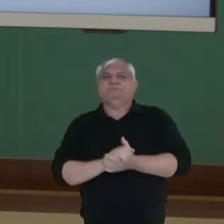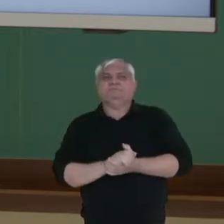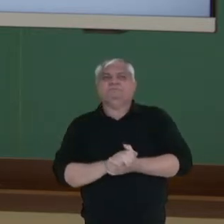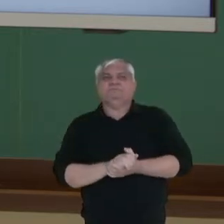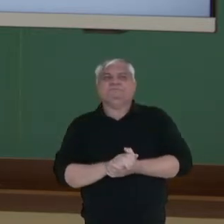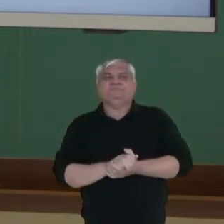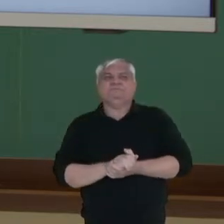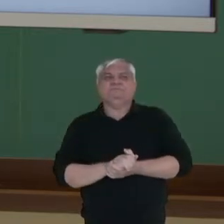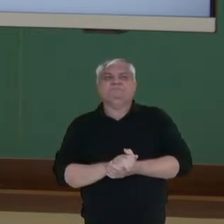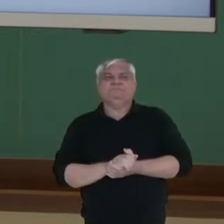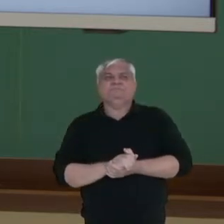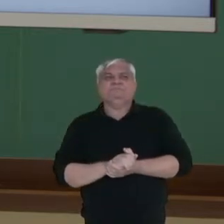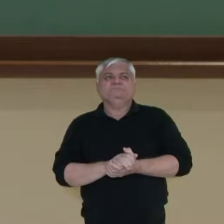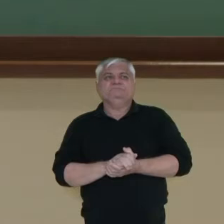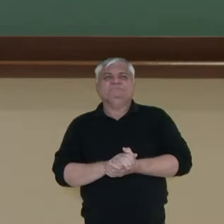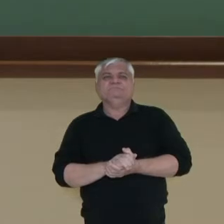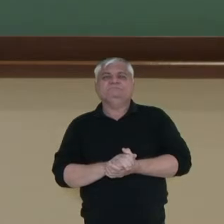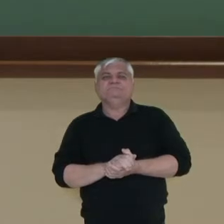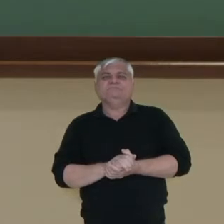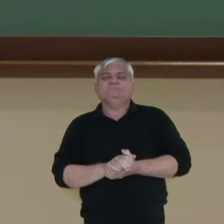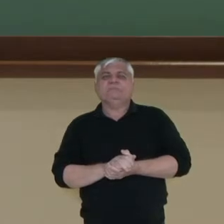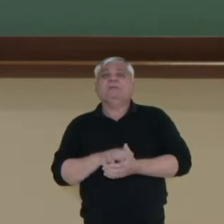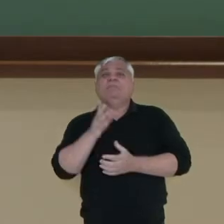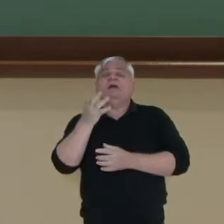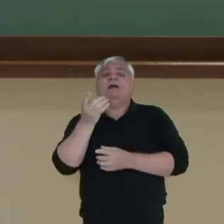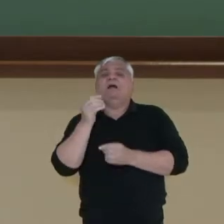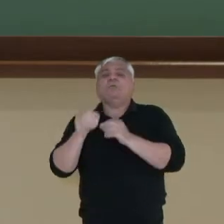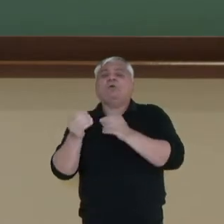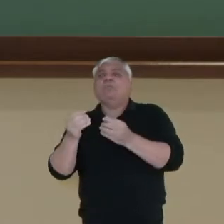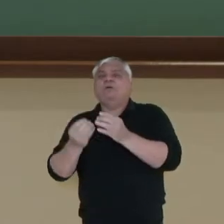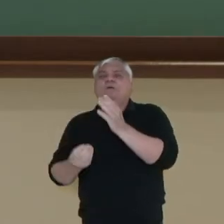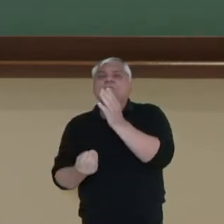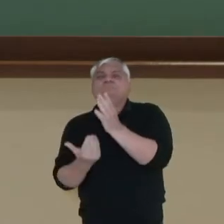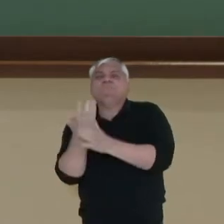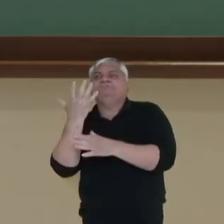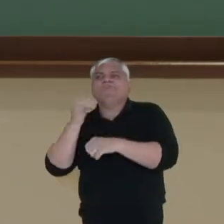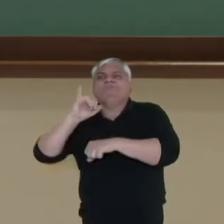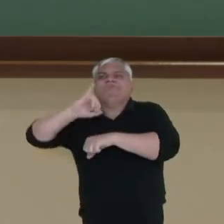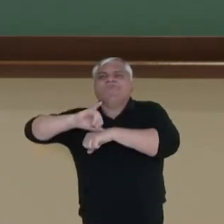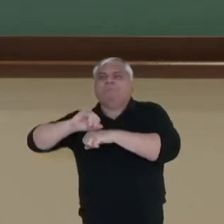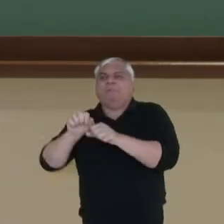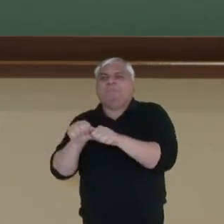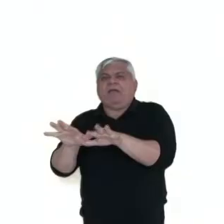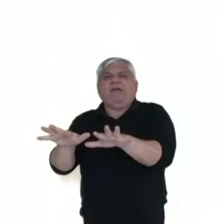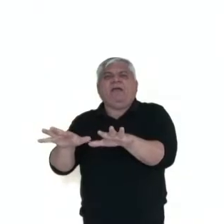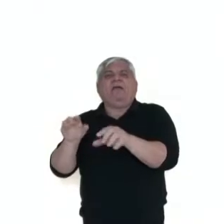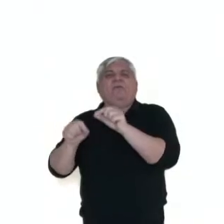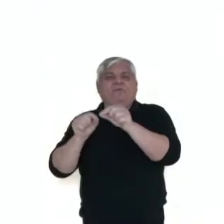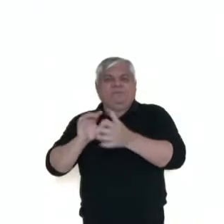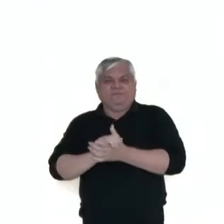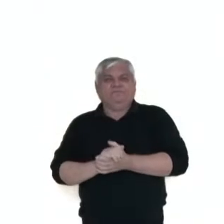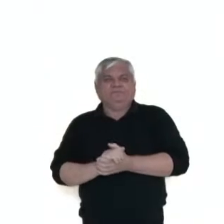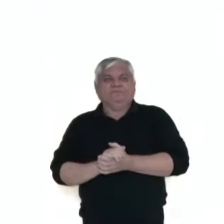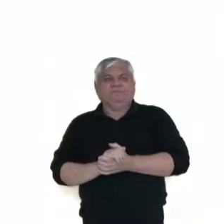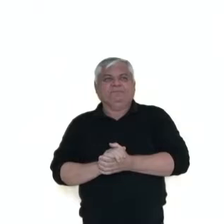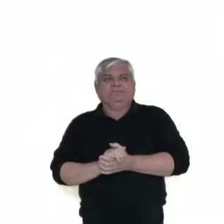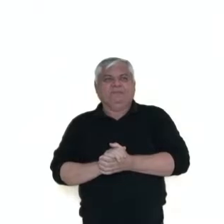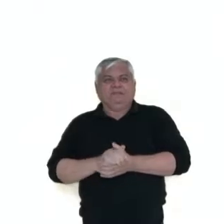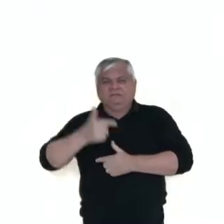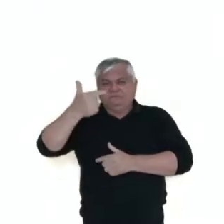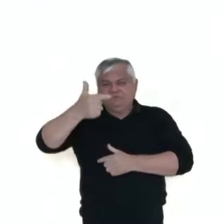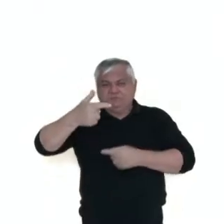Bem, vamos ao epicentro do conflito. Ao final da Segunda Guerra Mundial, foram se